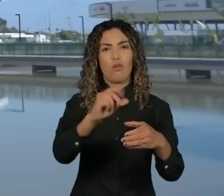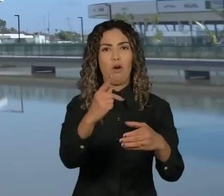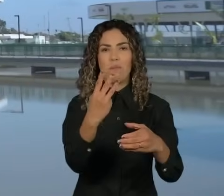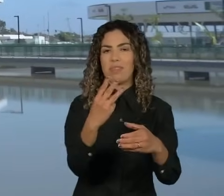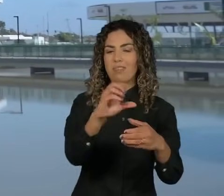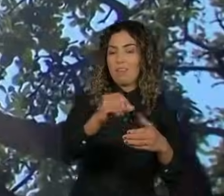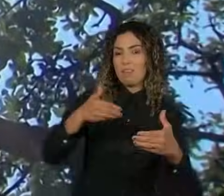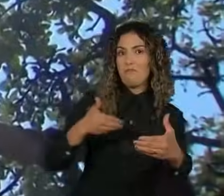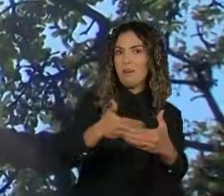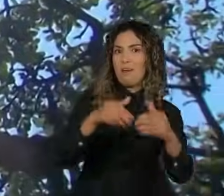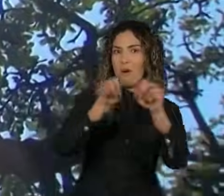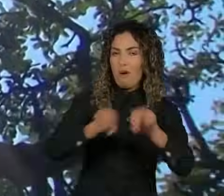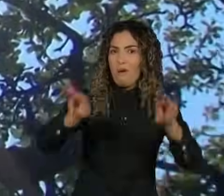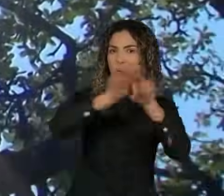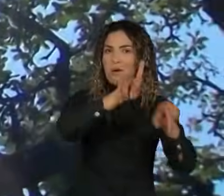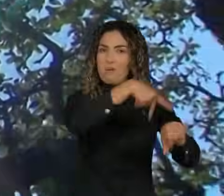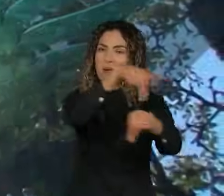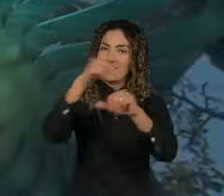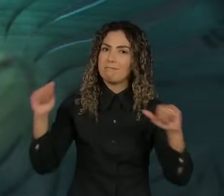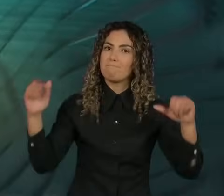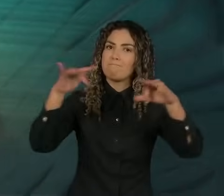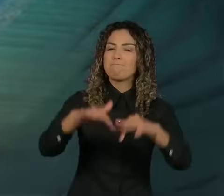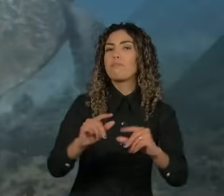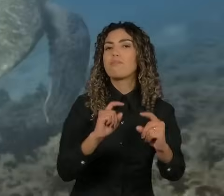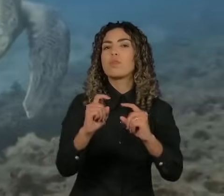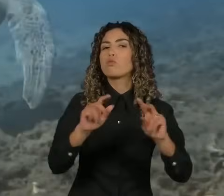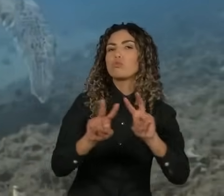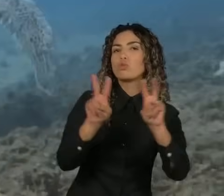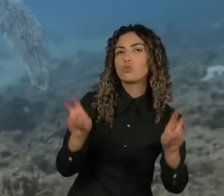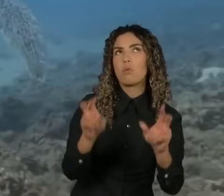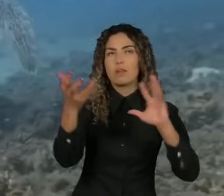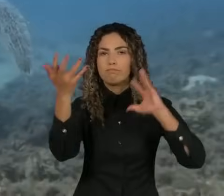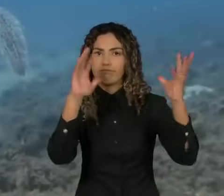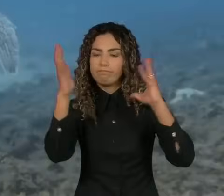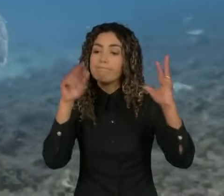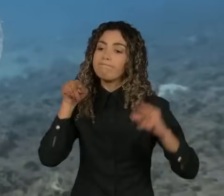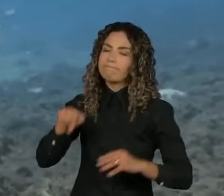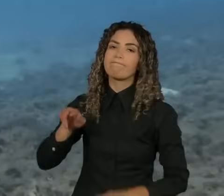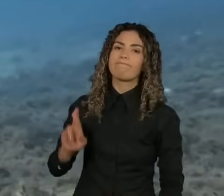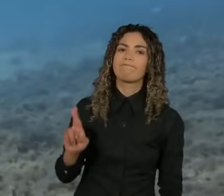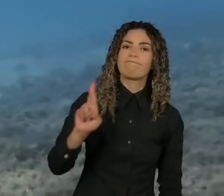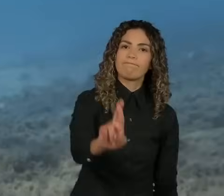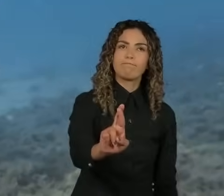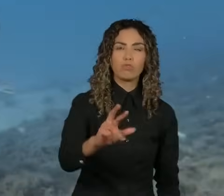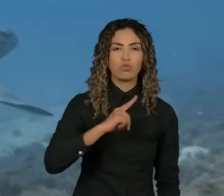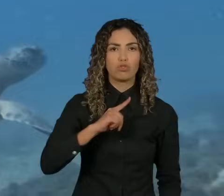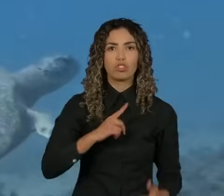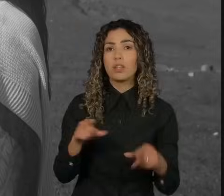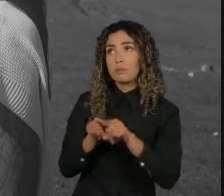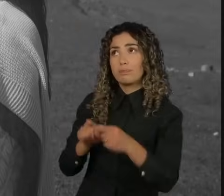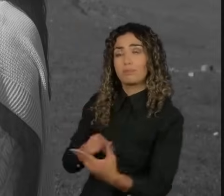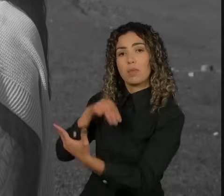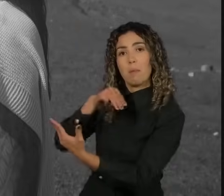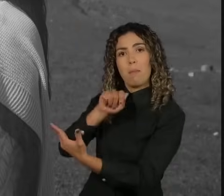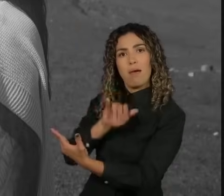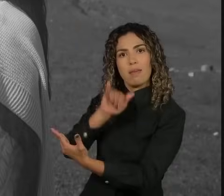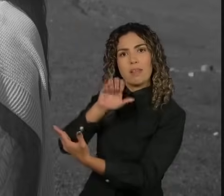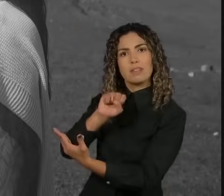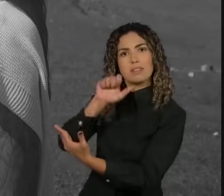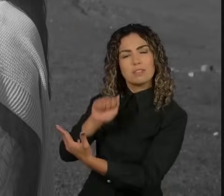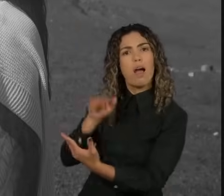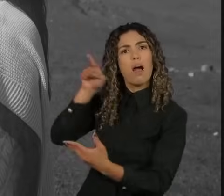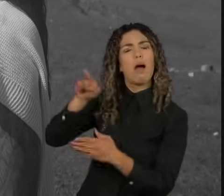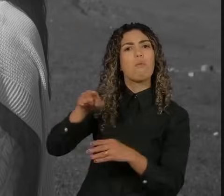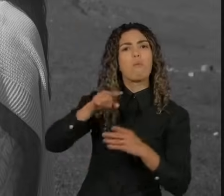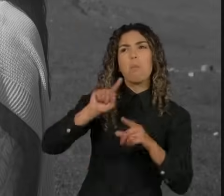próxima conferência da ONU sobre o clima. E a fotógrafa e bióloga Maísa Santoro viaja por